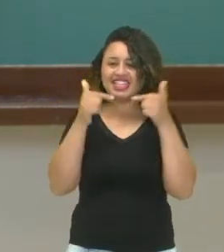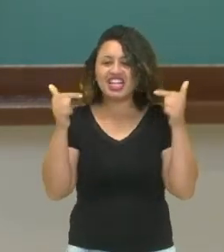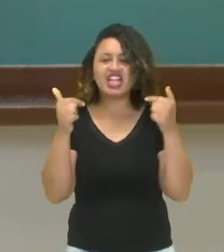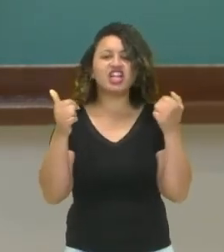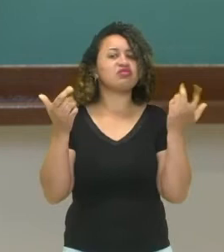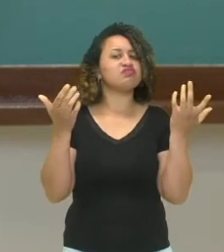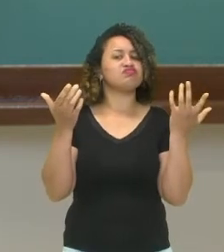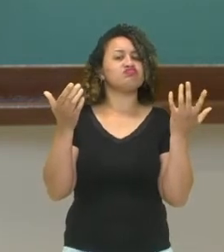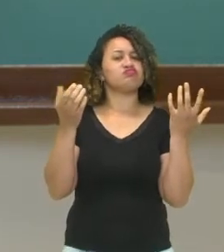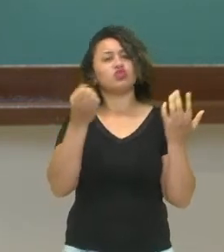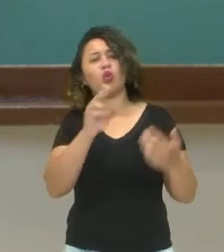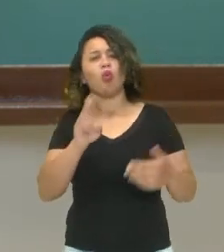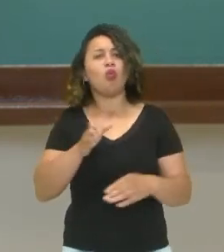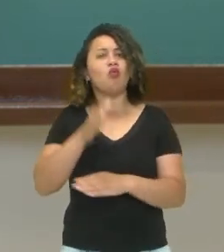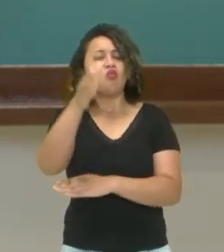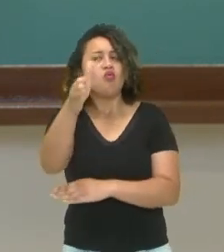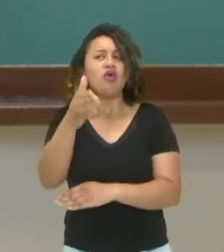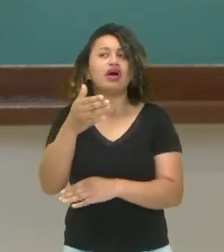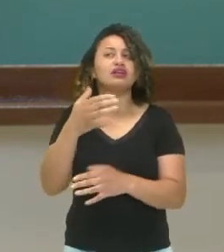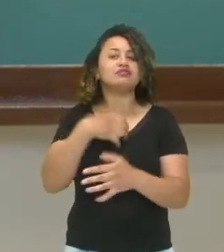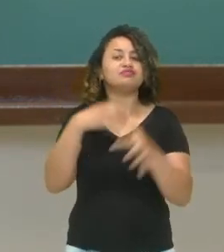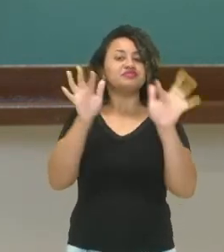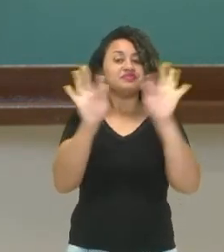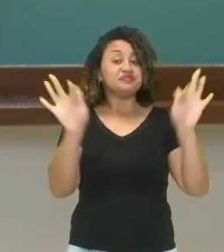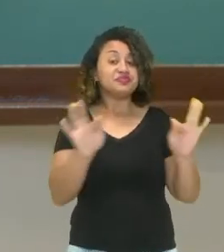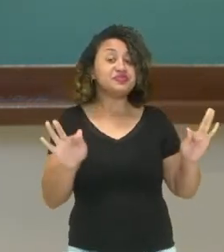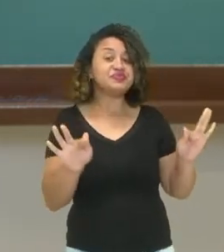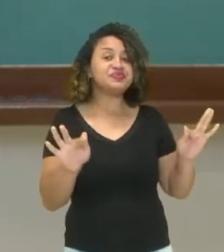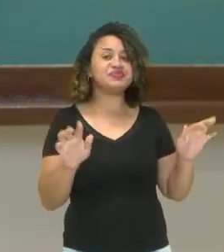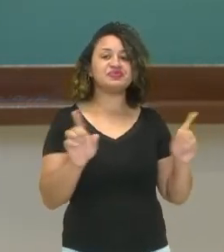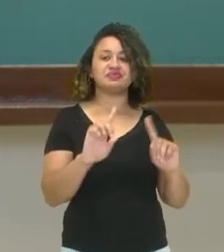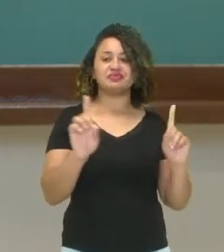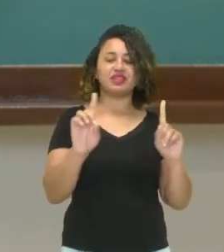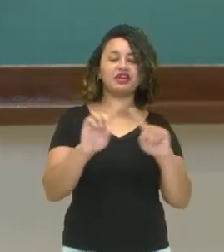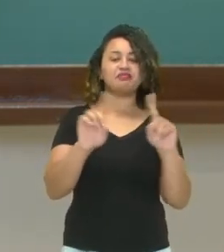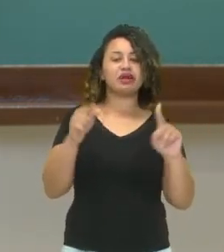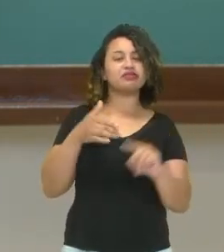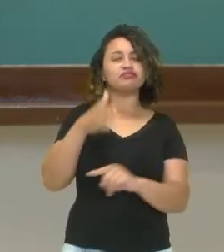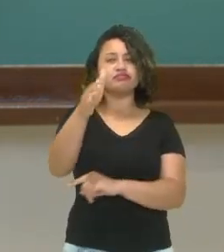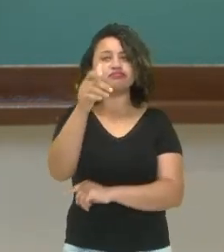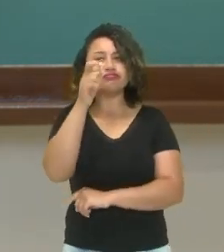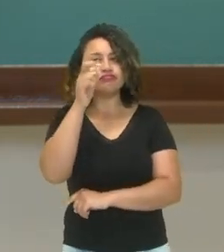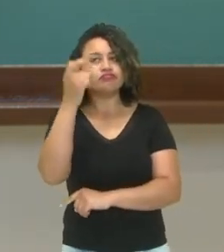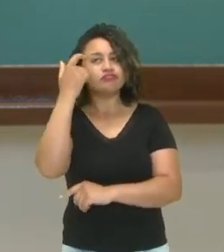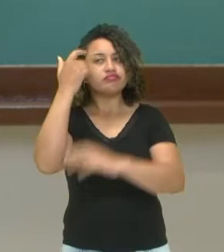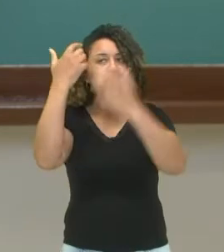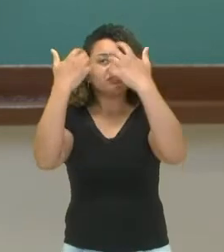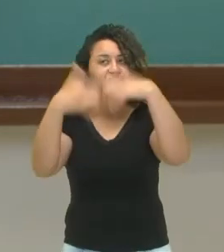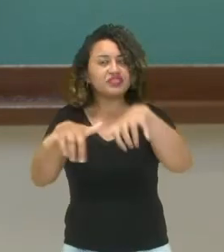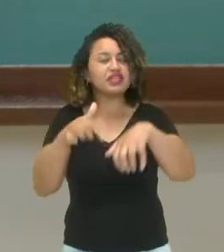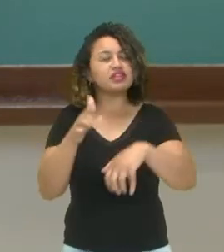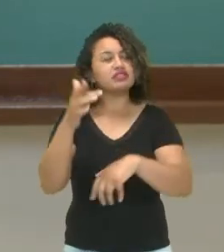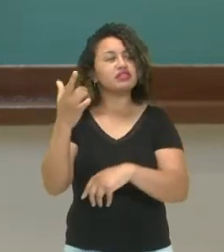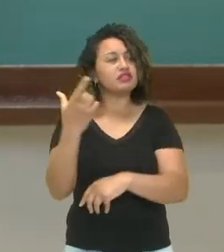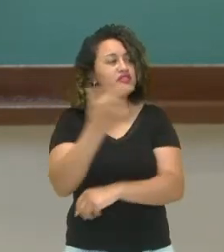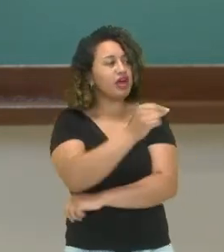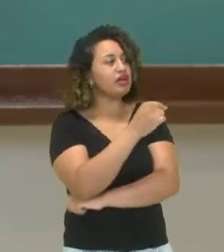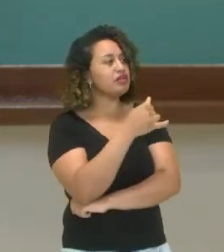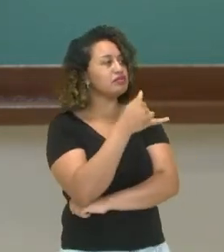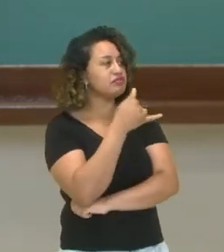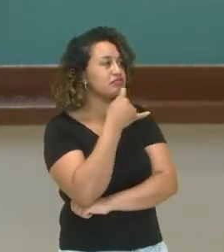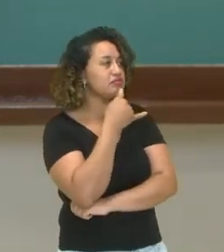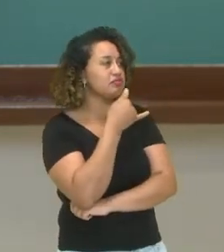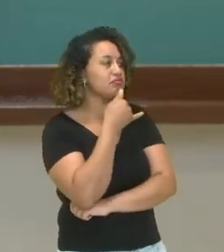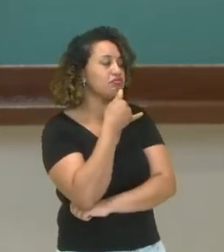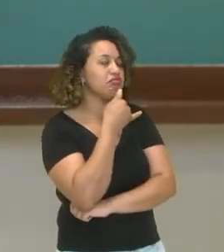elas não vão lá para ficarem felizes, elas vão lá para refletirem e às vezes saírem de lá tristes. Porque era para mostrar a